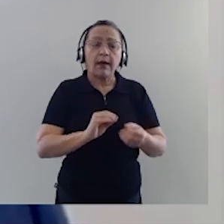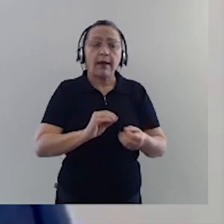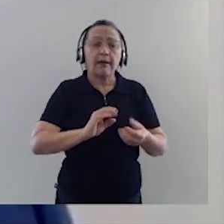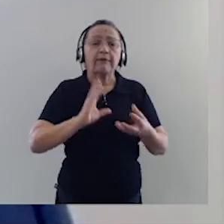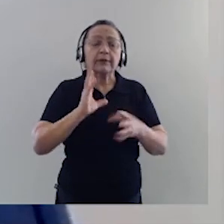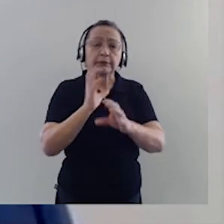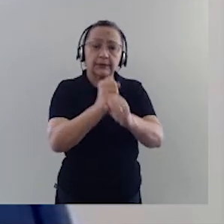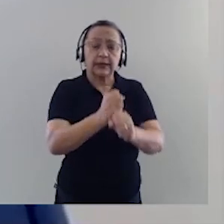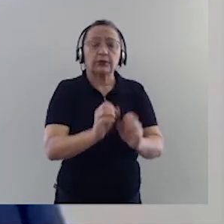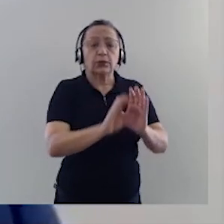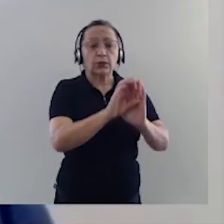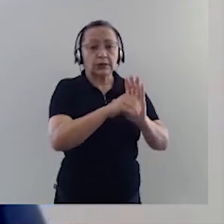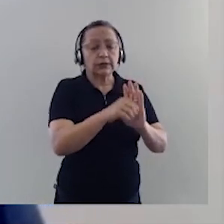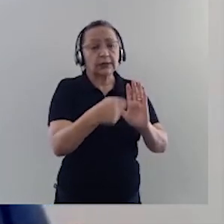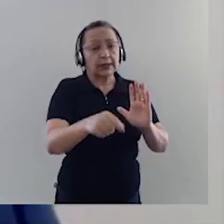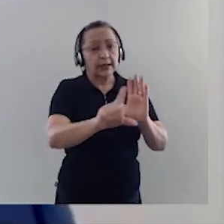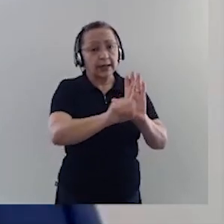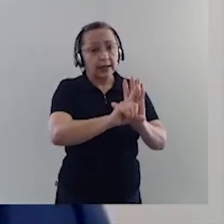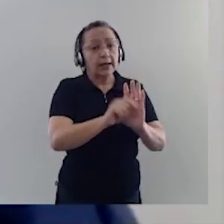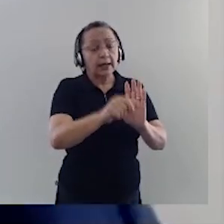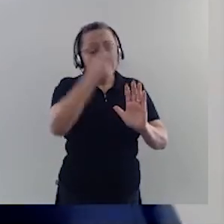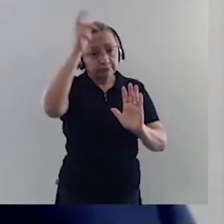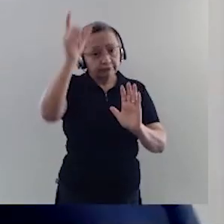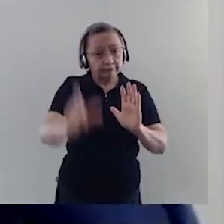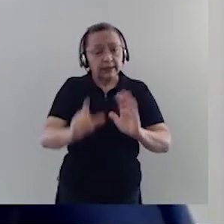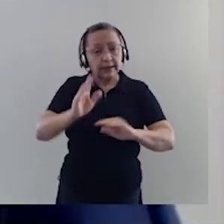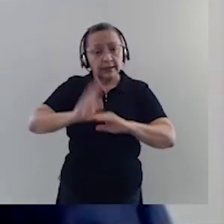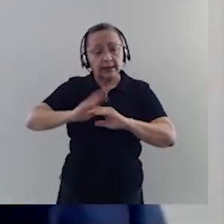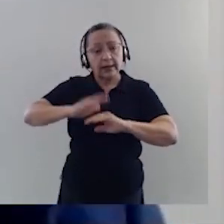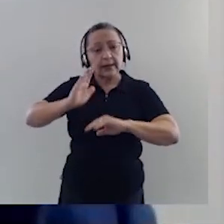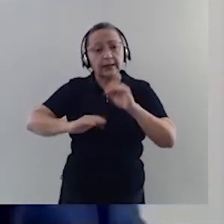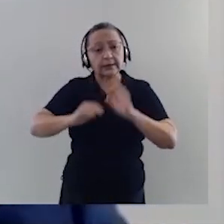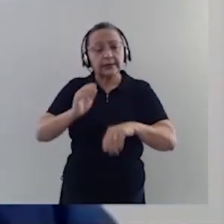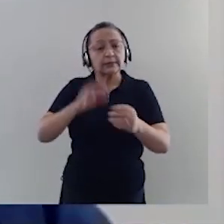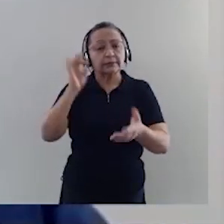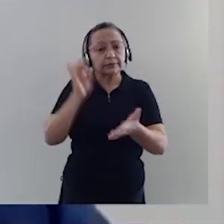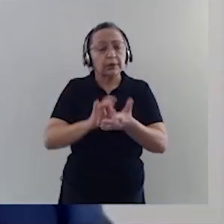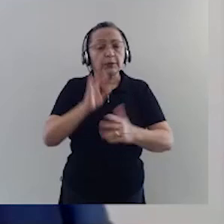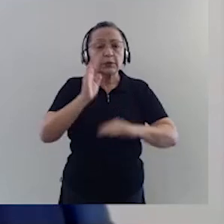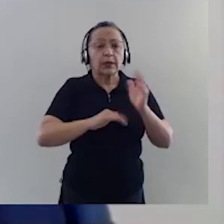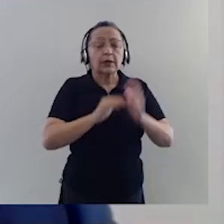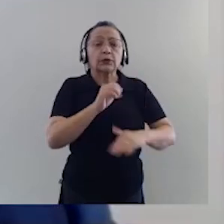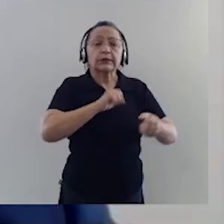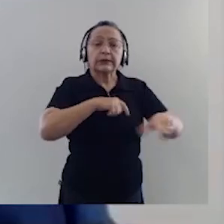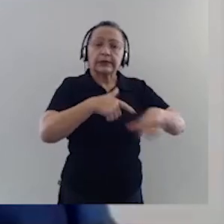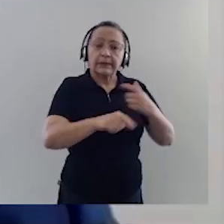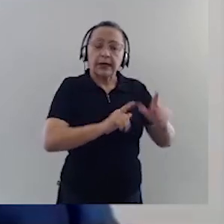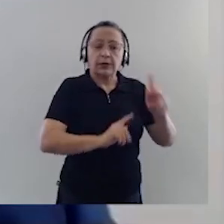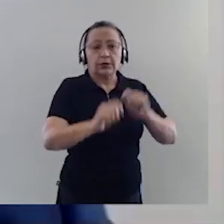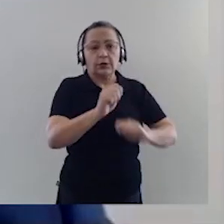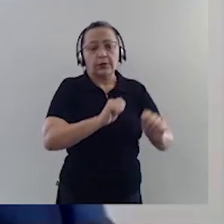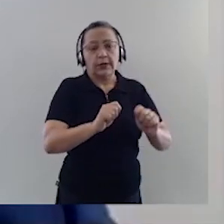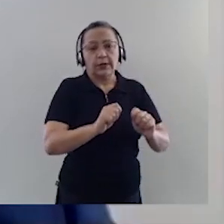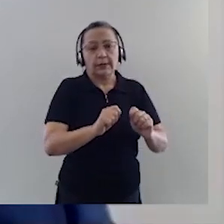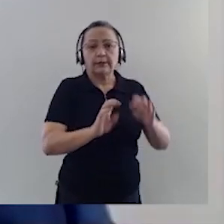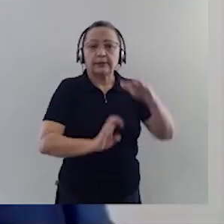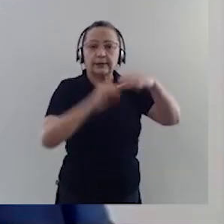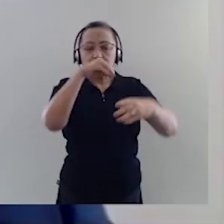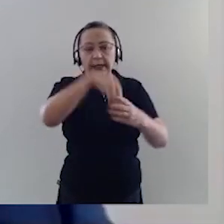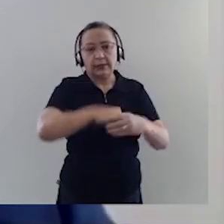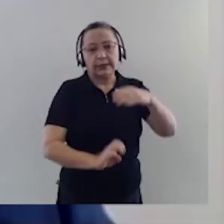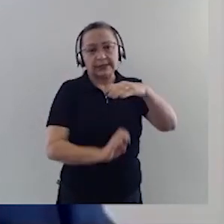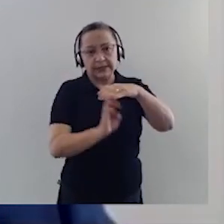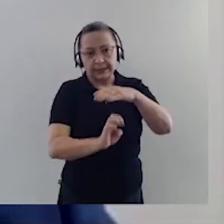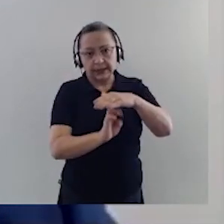na lei, aquele que exerce profissionalmente a atividade econômica organizada. E aí o direito